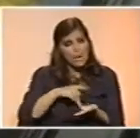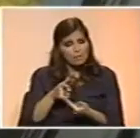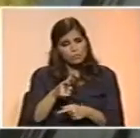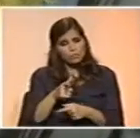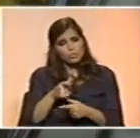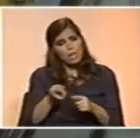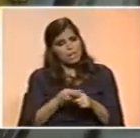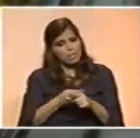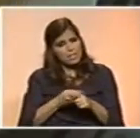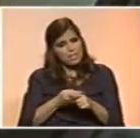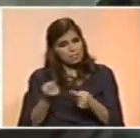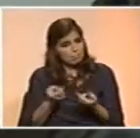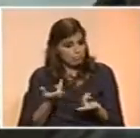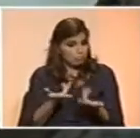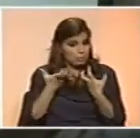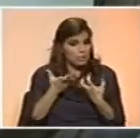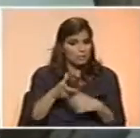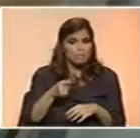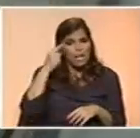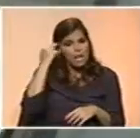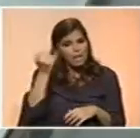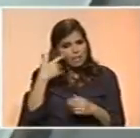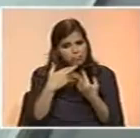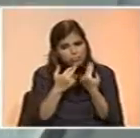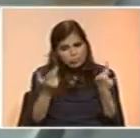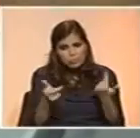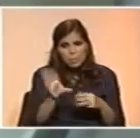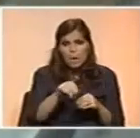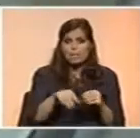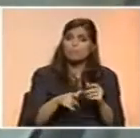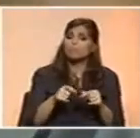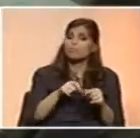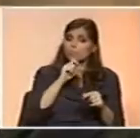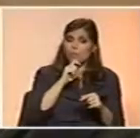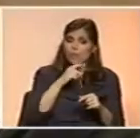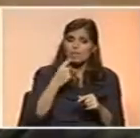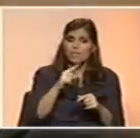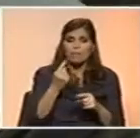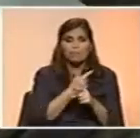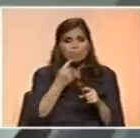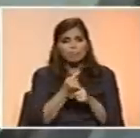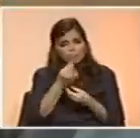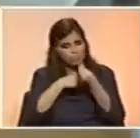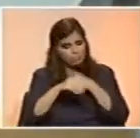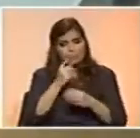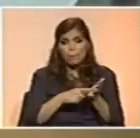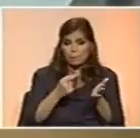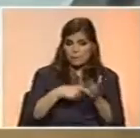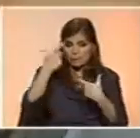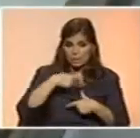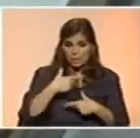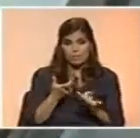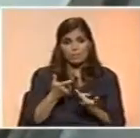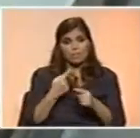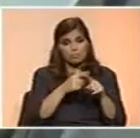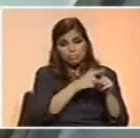interessantes e apelativos. A ideia é diversificar o mais possível, procurando os nutrientes necessários ao corpo humano nas fontes mais